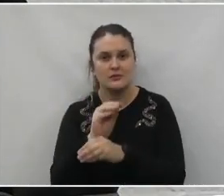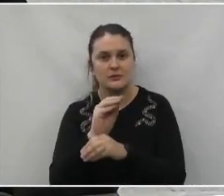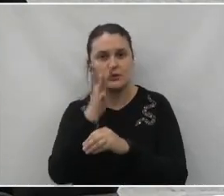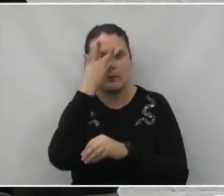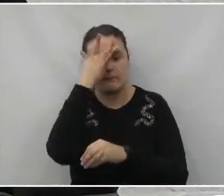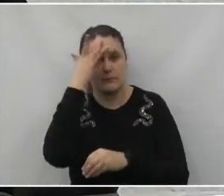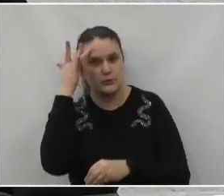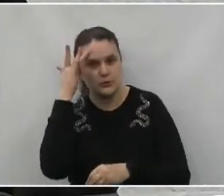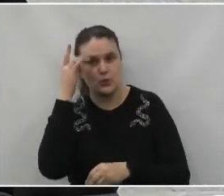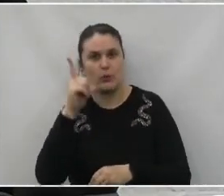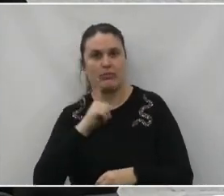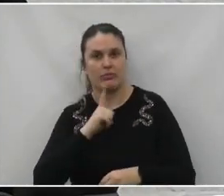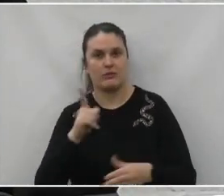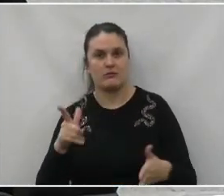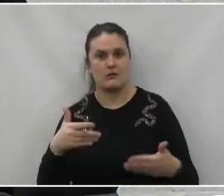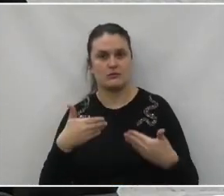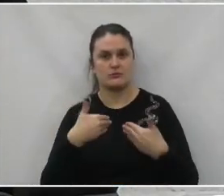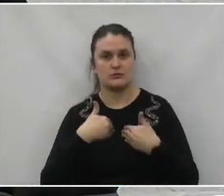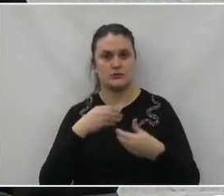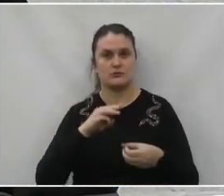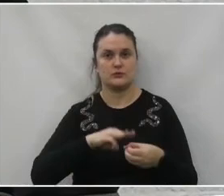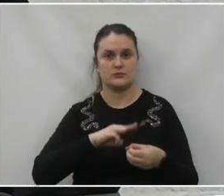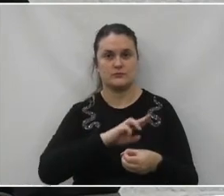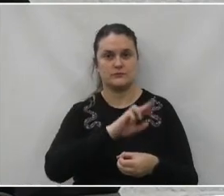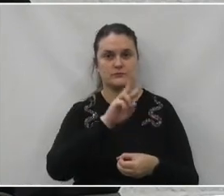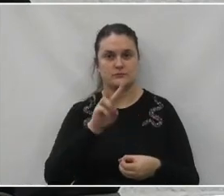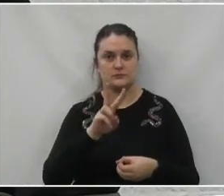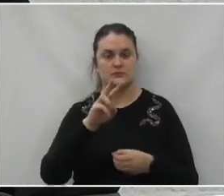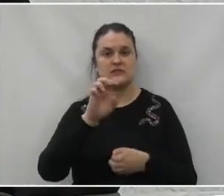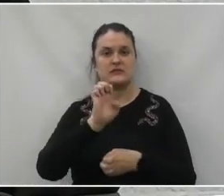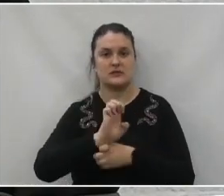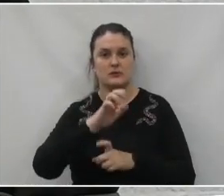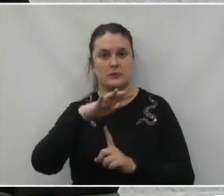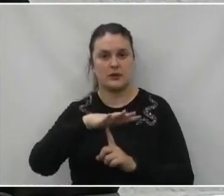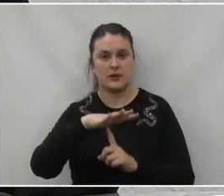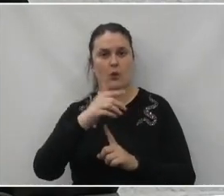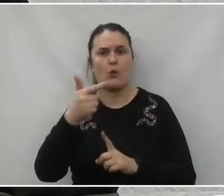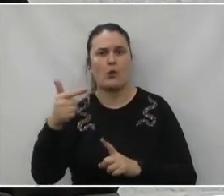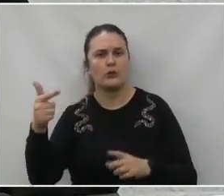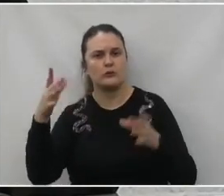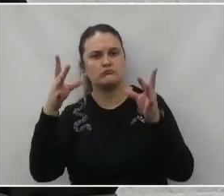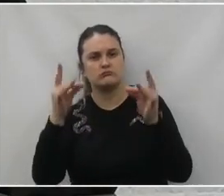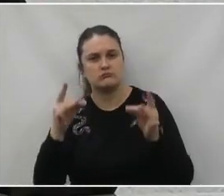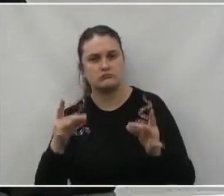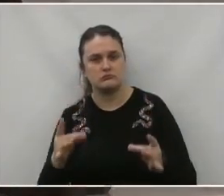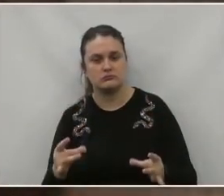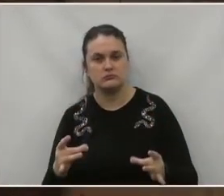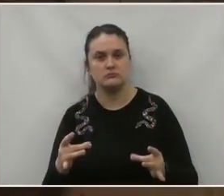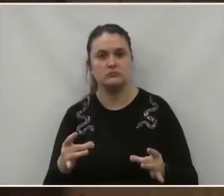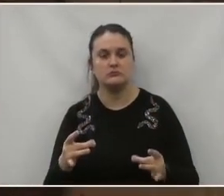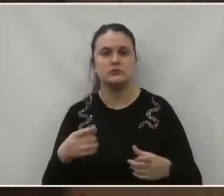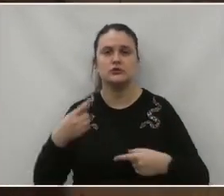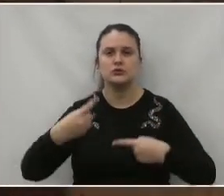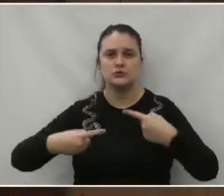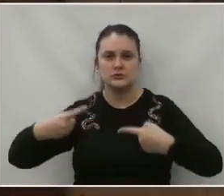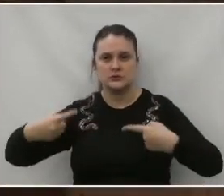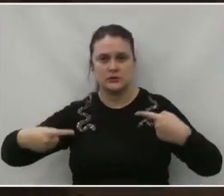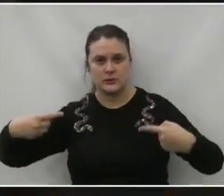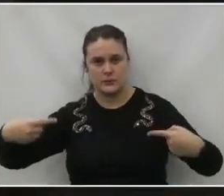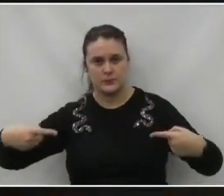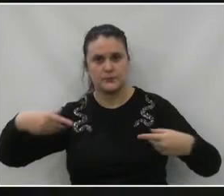com Transtorno do Espectro Autista de União da Vitória, Paraná, e da outras providências. Em